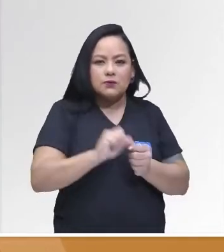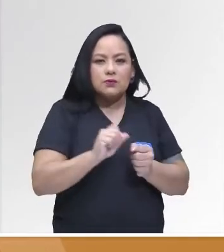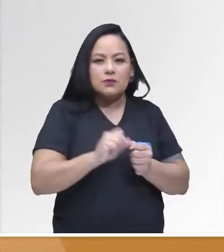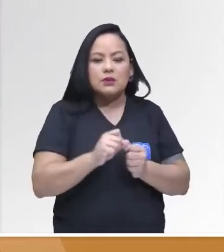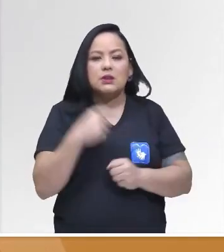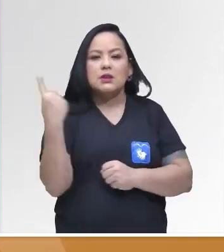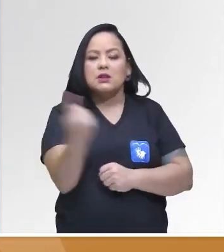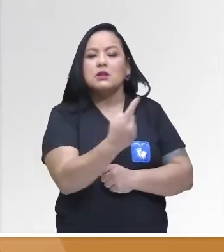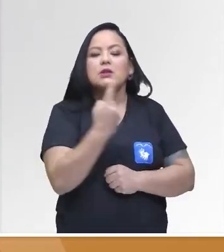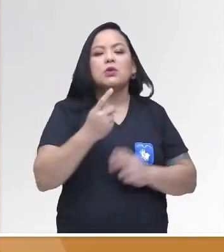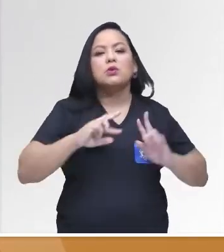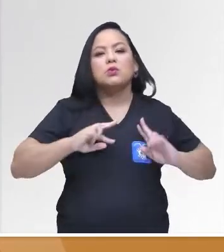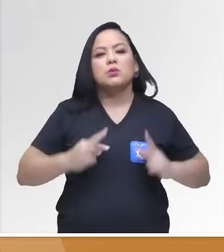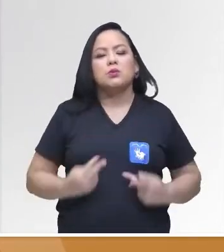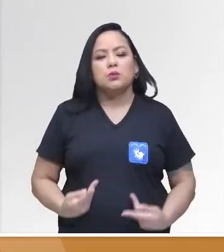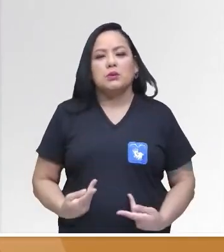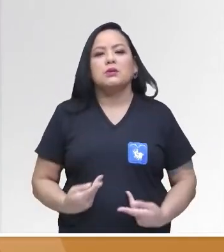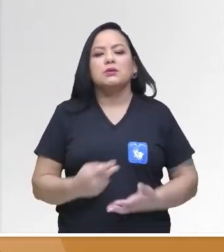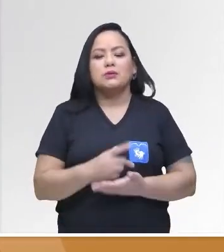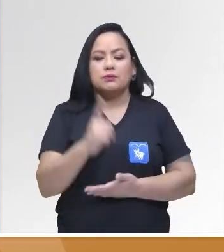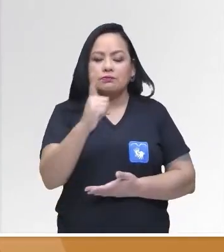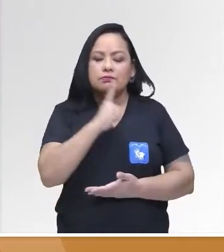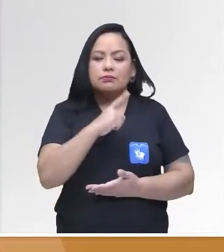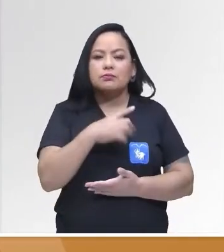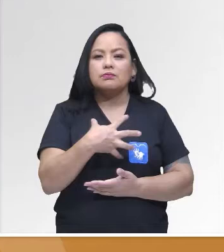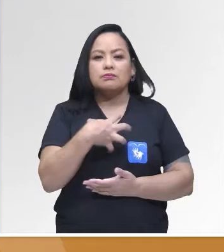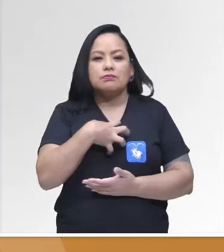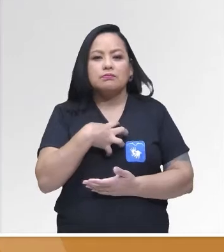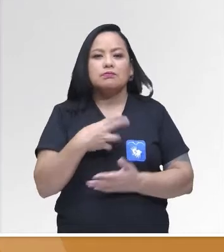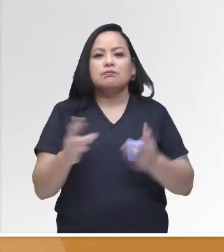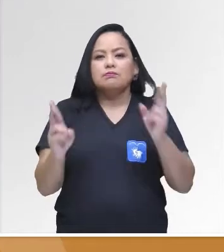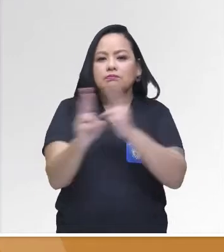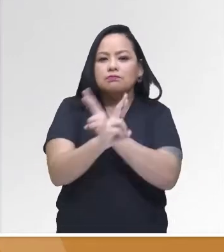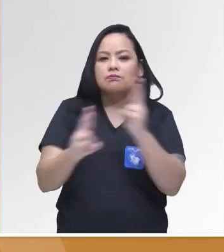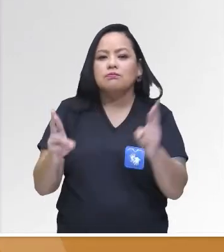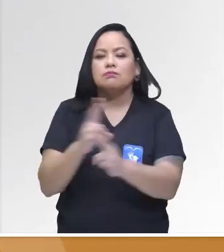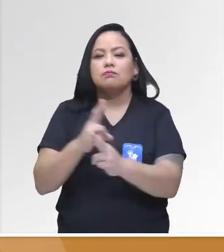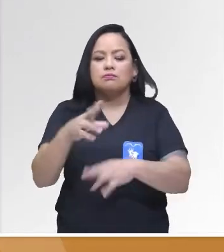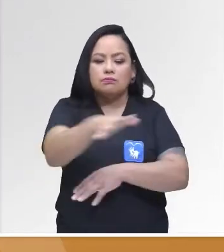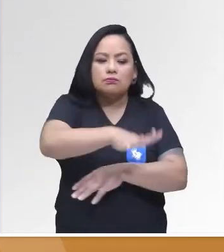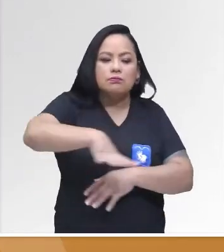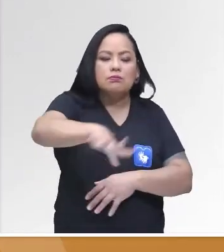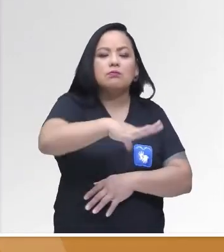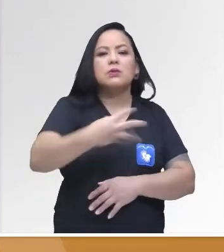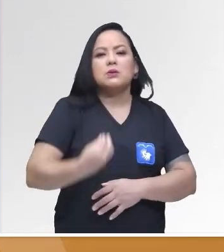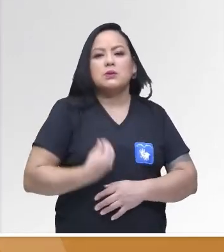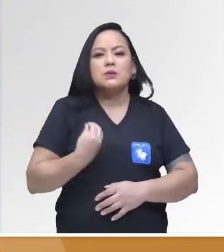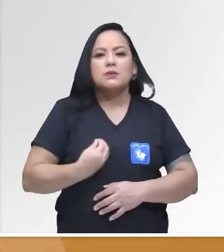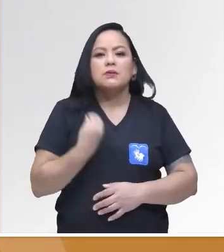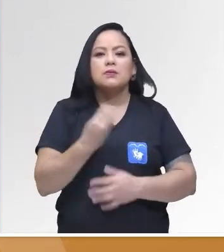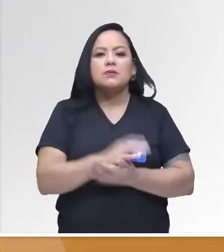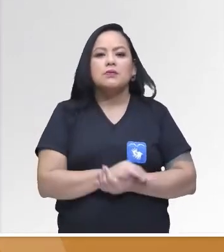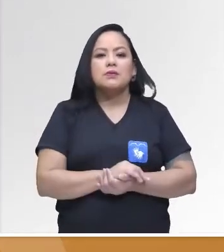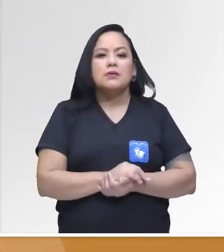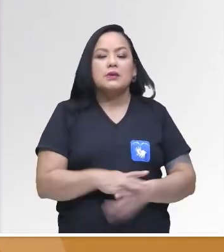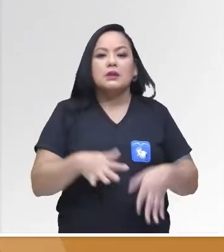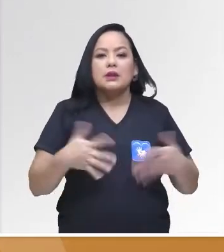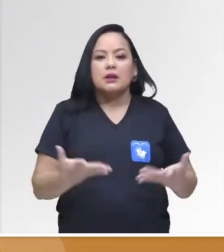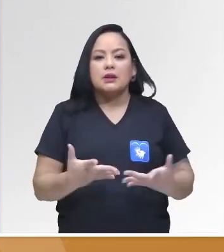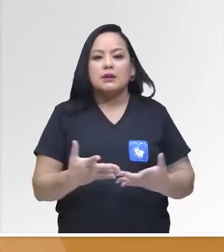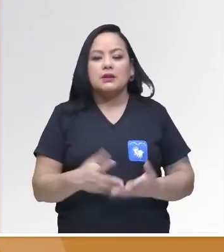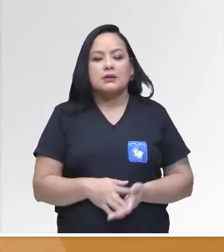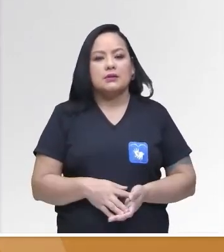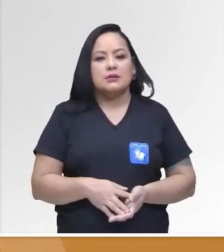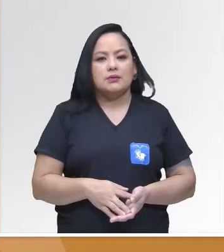que nós, seres humanos, temos em relação ao meio em que vivemos. E aí,